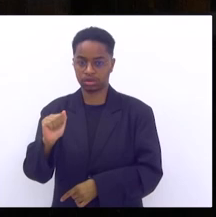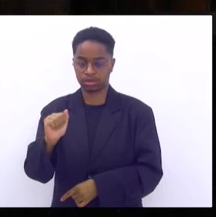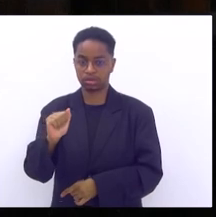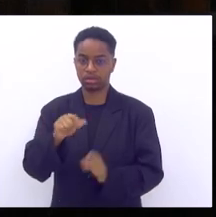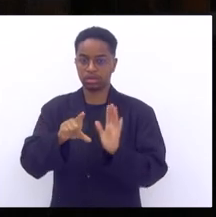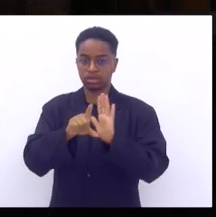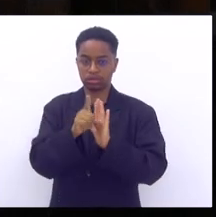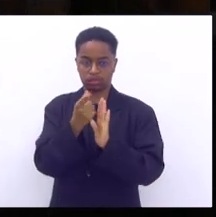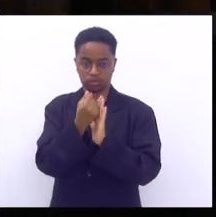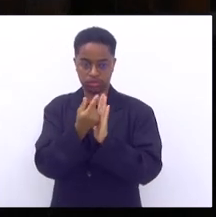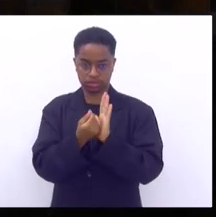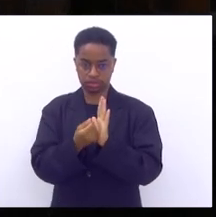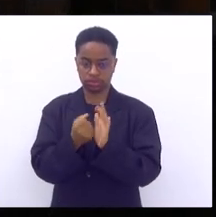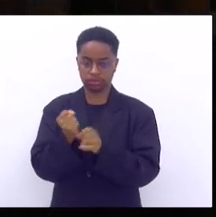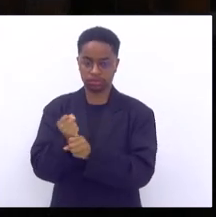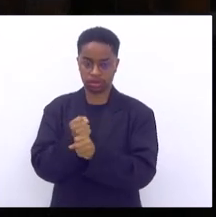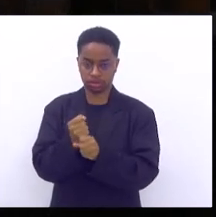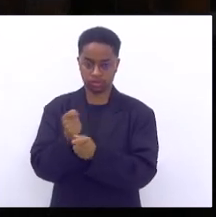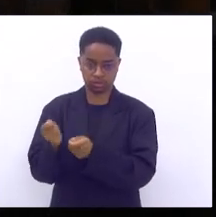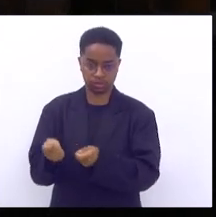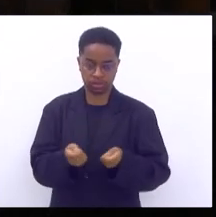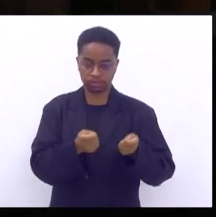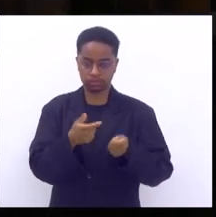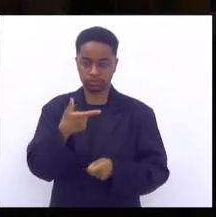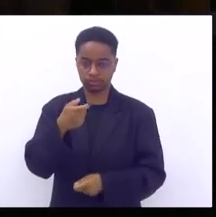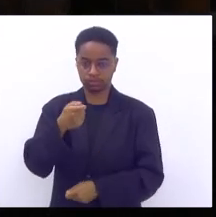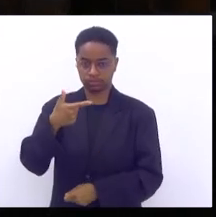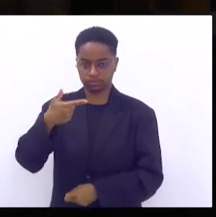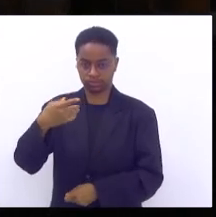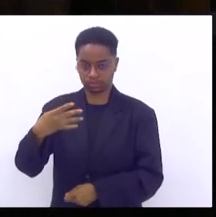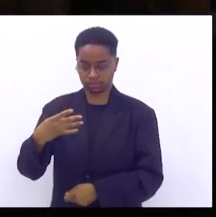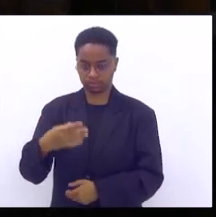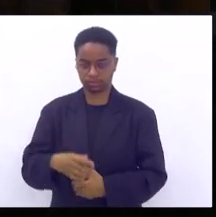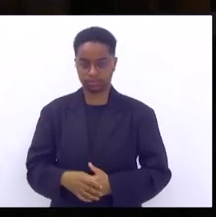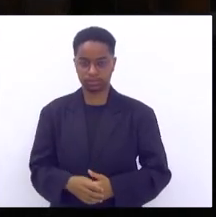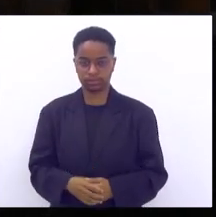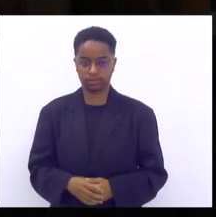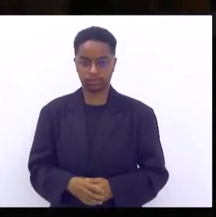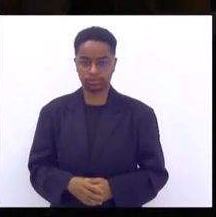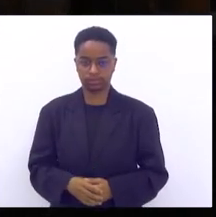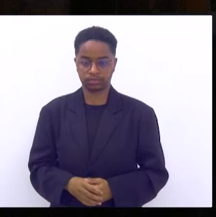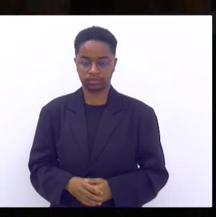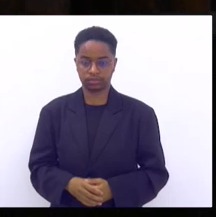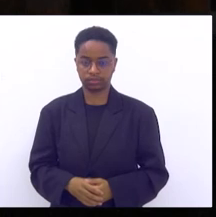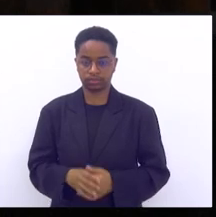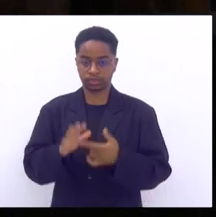2024, a Lei de Orçamento Anual de 24, que traz